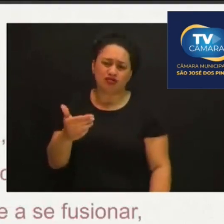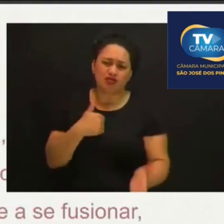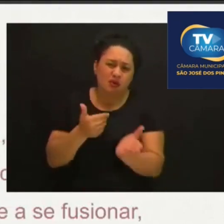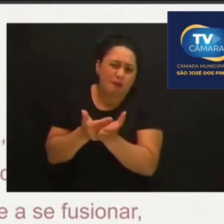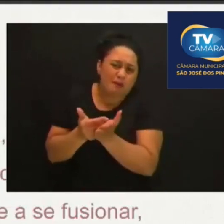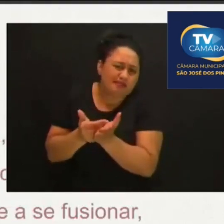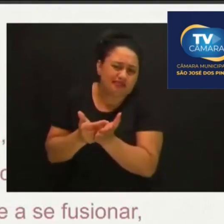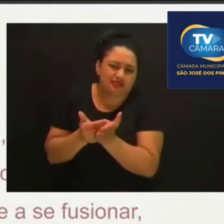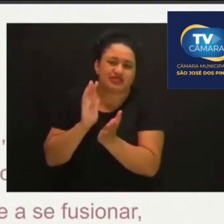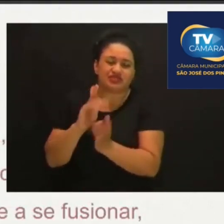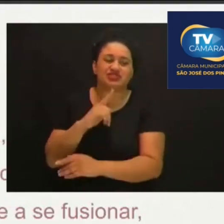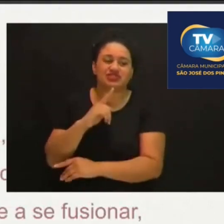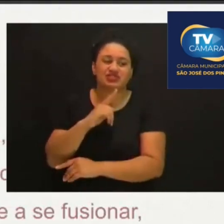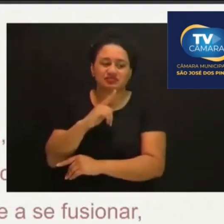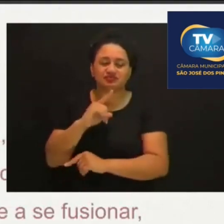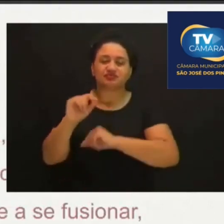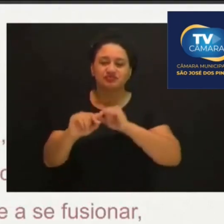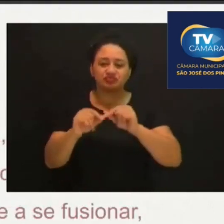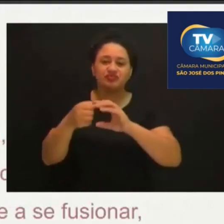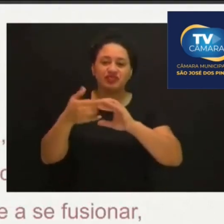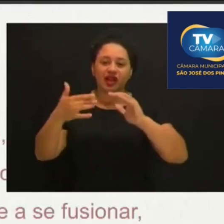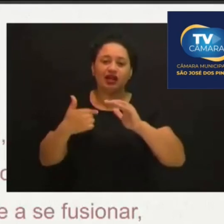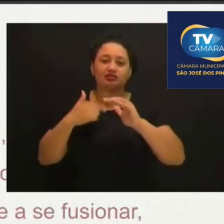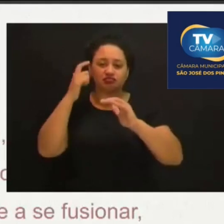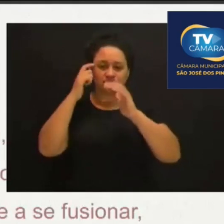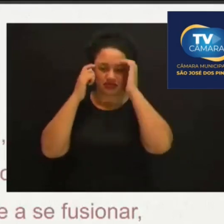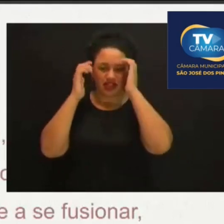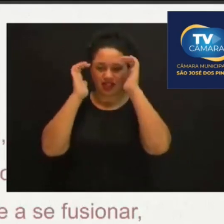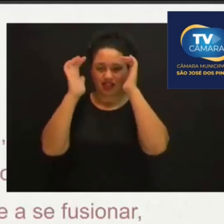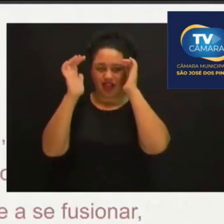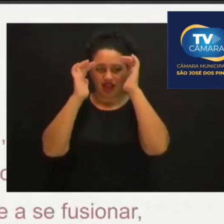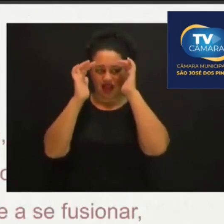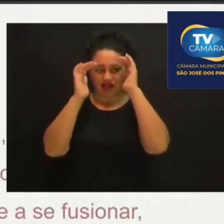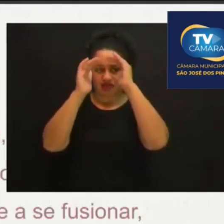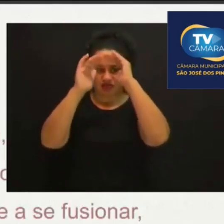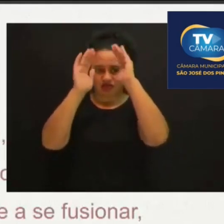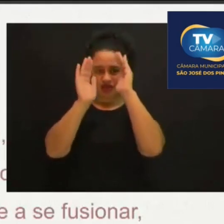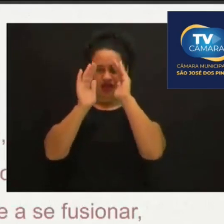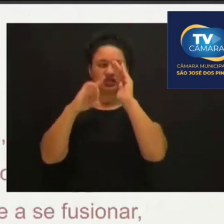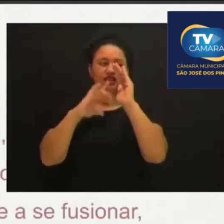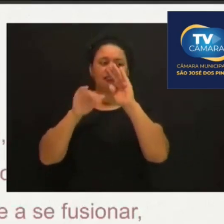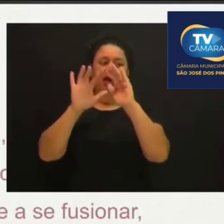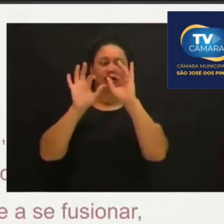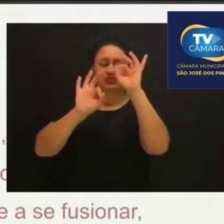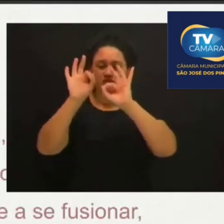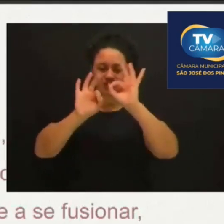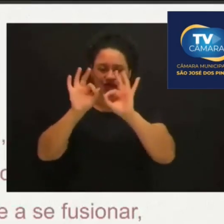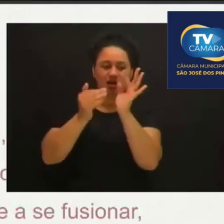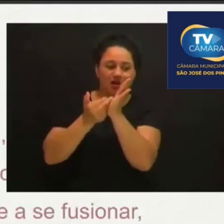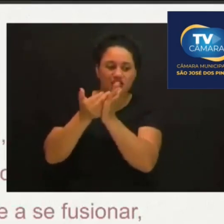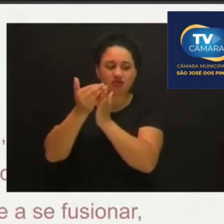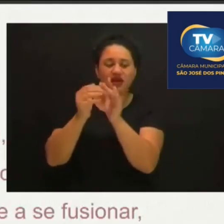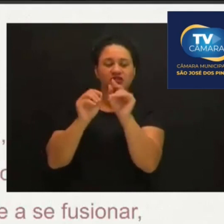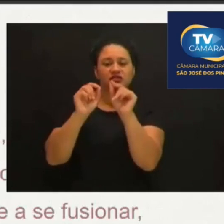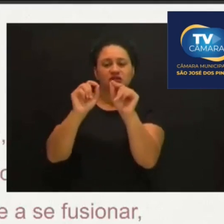já existe as pregas neurais na região cranial lá em cima, elas já são mais organizadas, elas começam